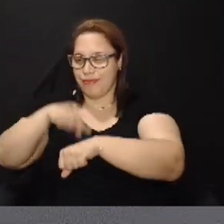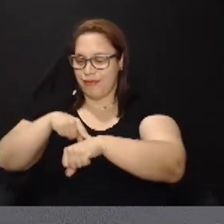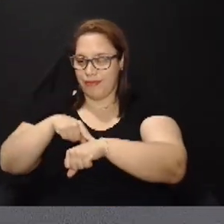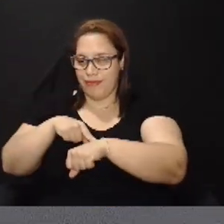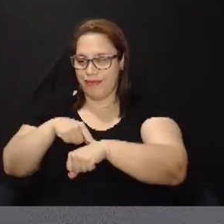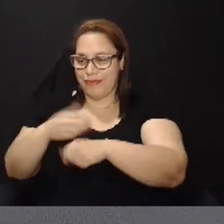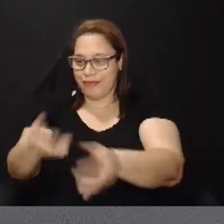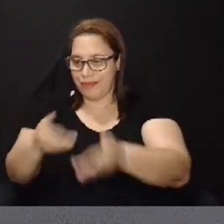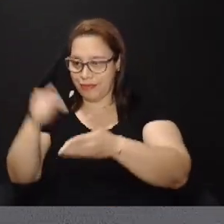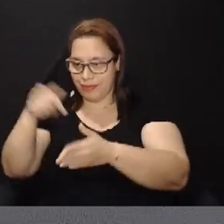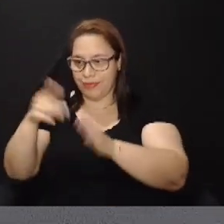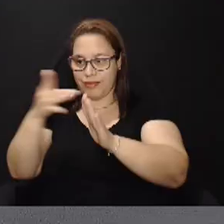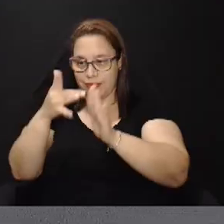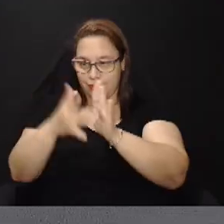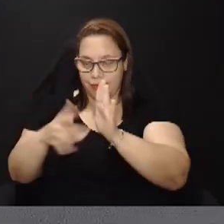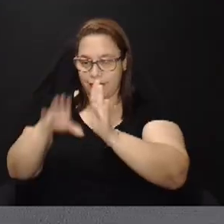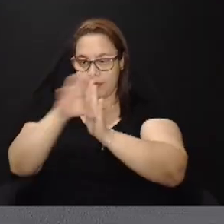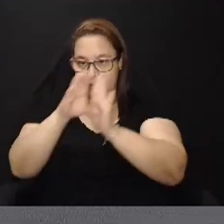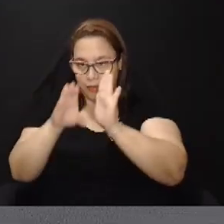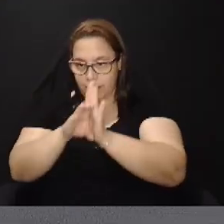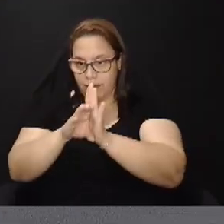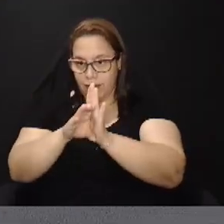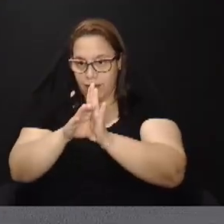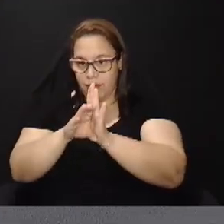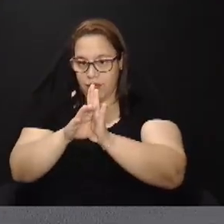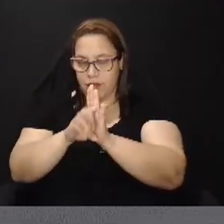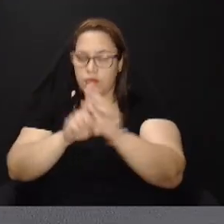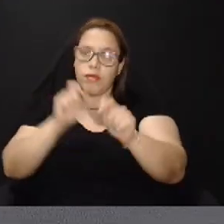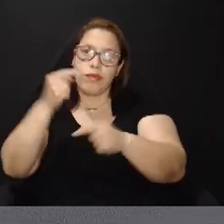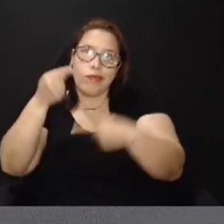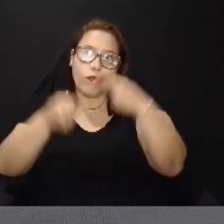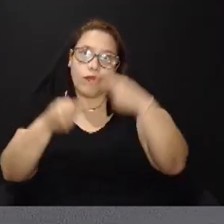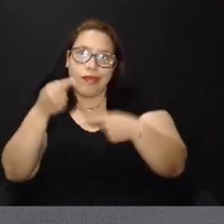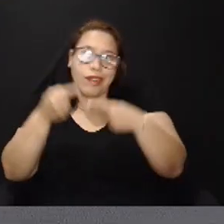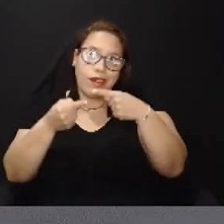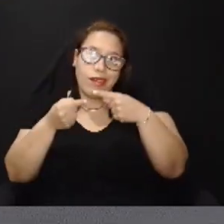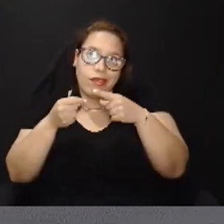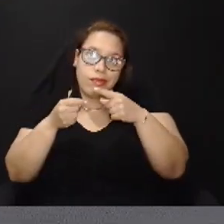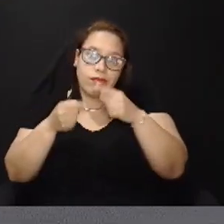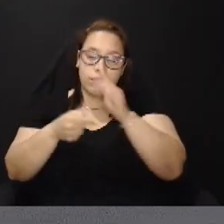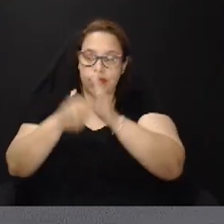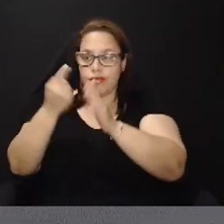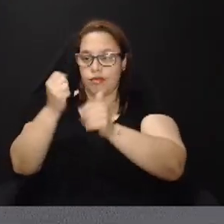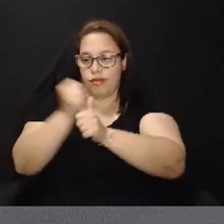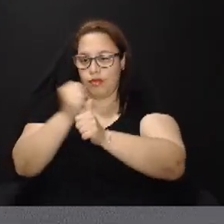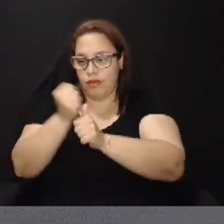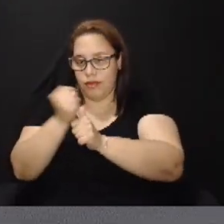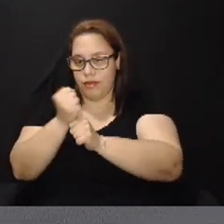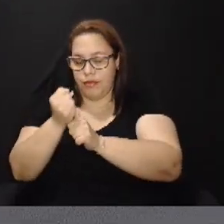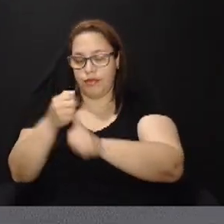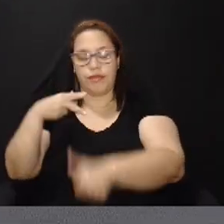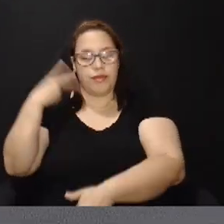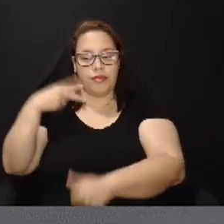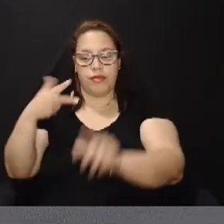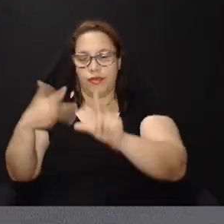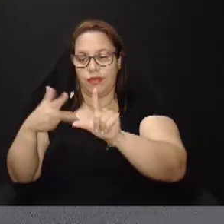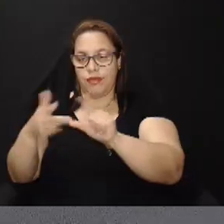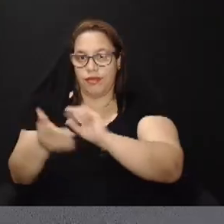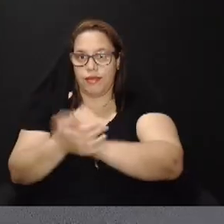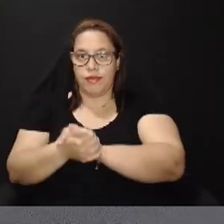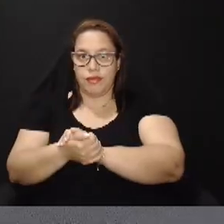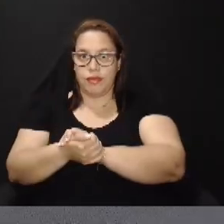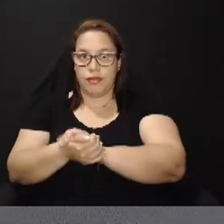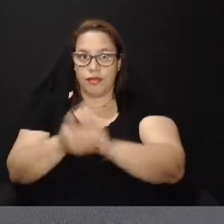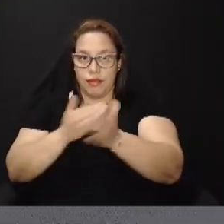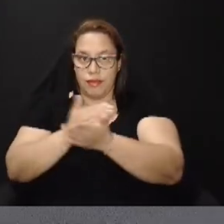no programa em pauta, para contar um pouco mais sobre seu primeiro ano como vereador aqui no Legislativo. Para a gente começar, como que o